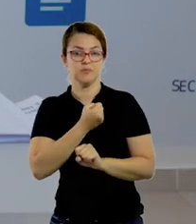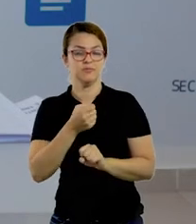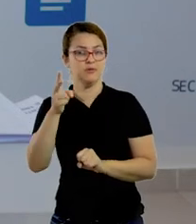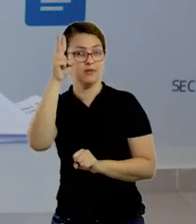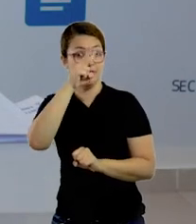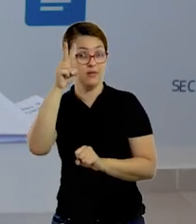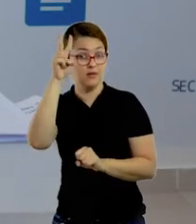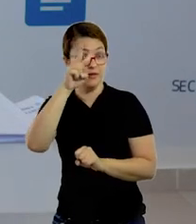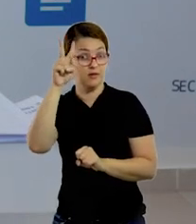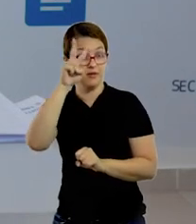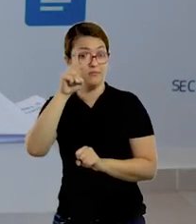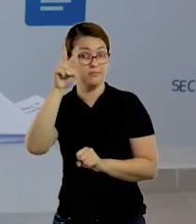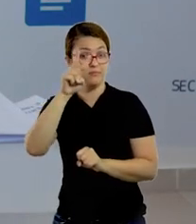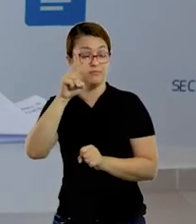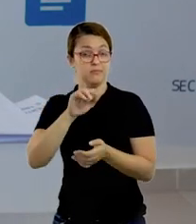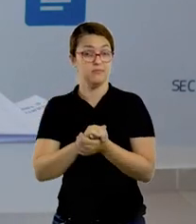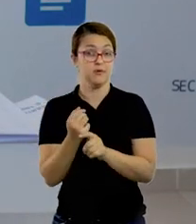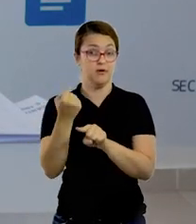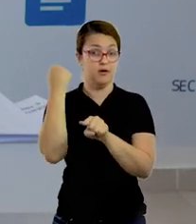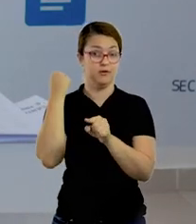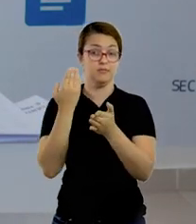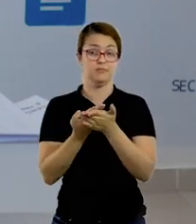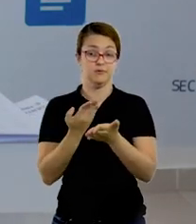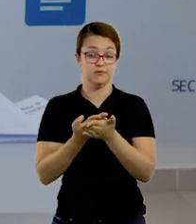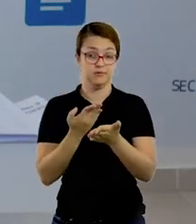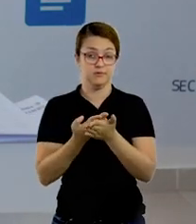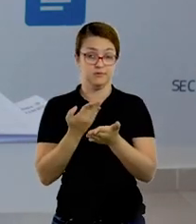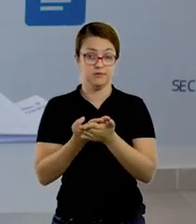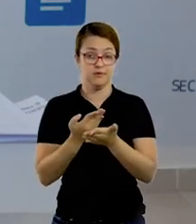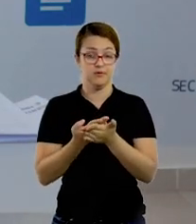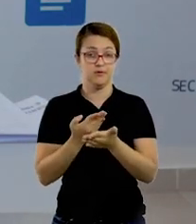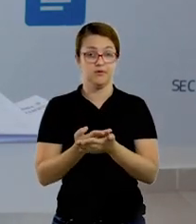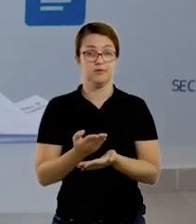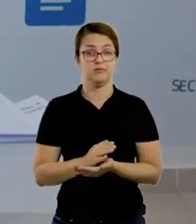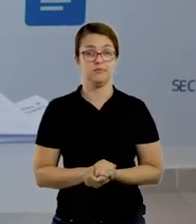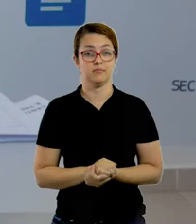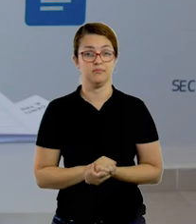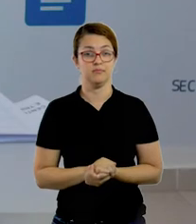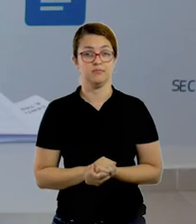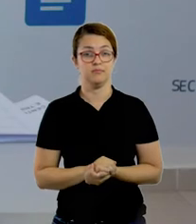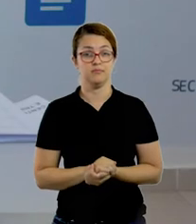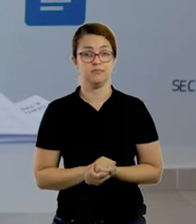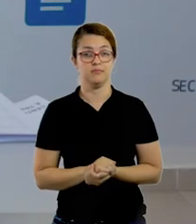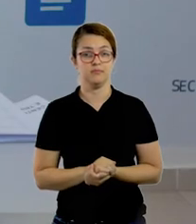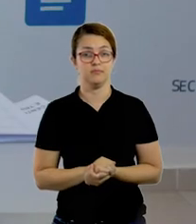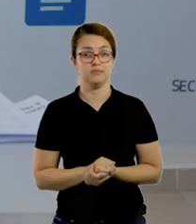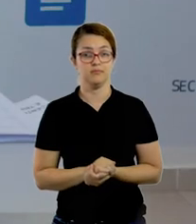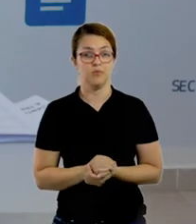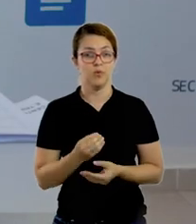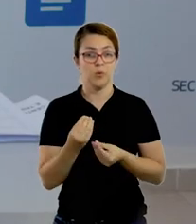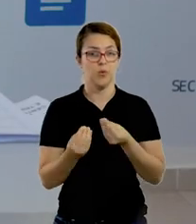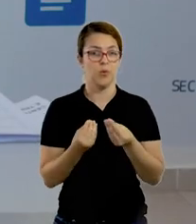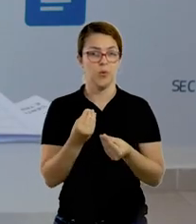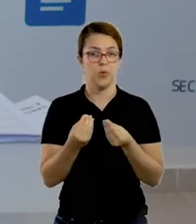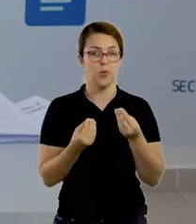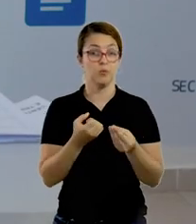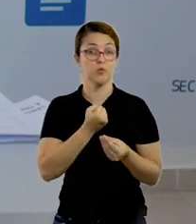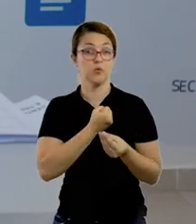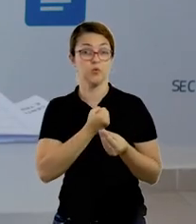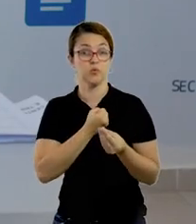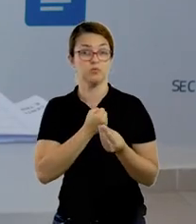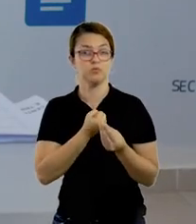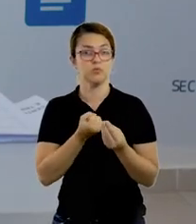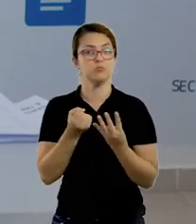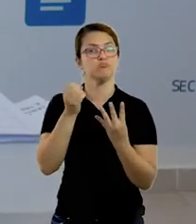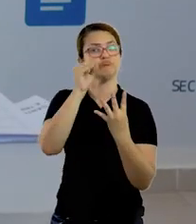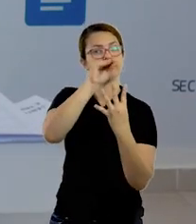gente relembrar a nossa aula passada, para vocês lembrarem o valor posicional de cada número conforme